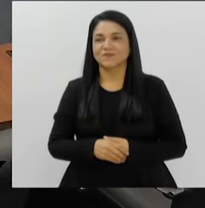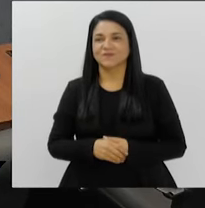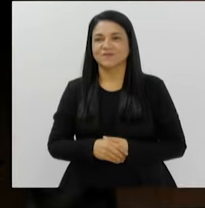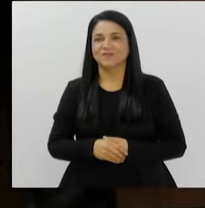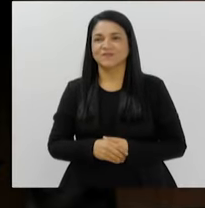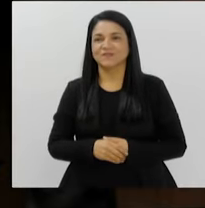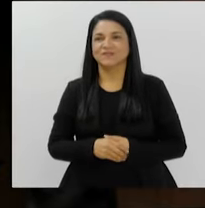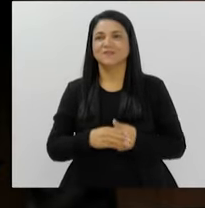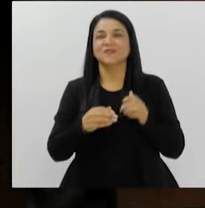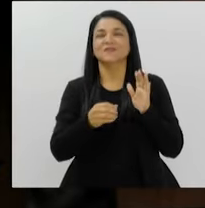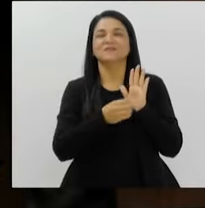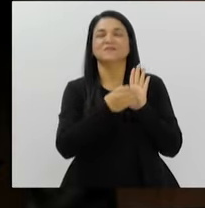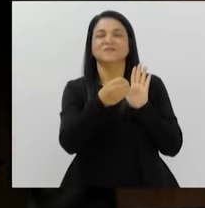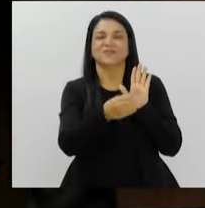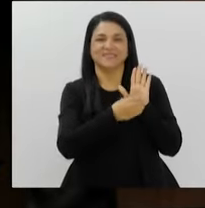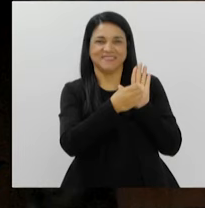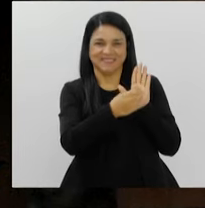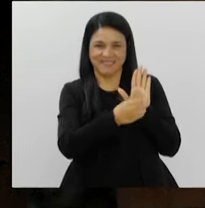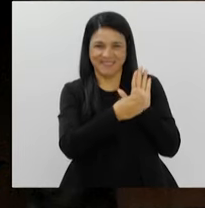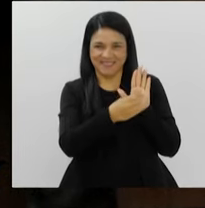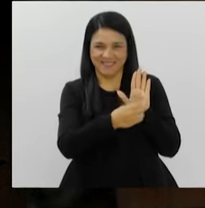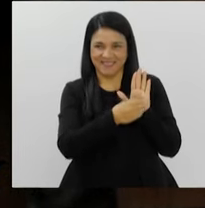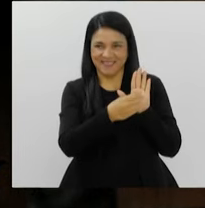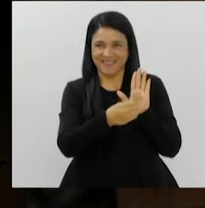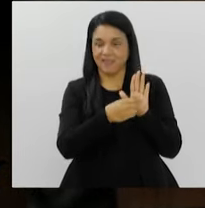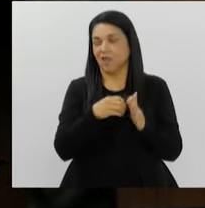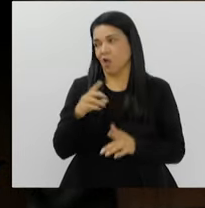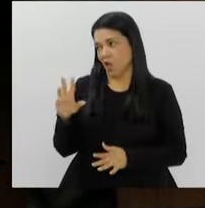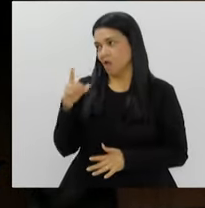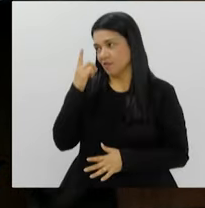O parecer, presidente? Deputado Chico?